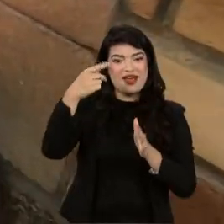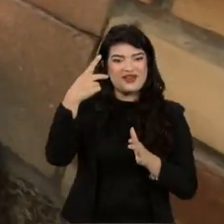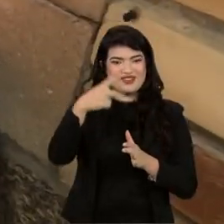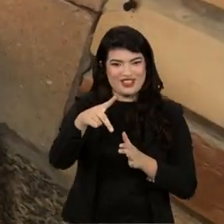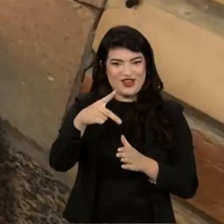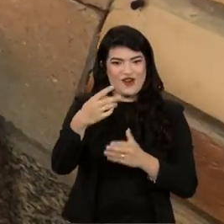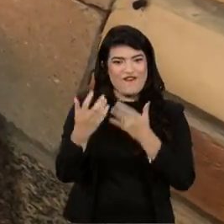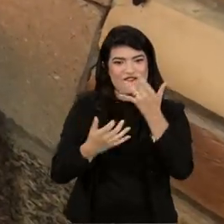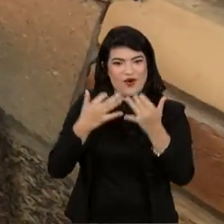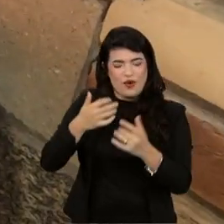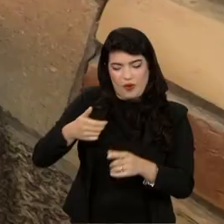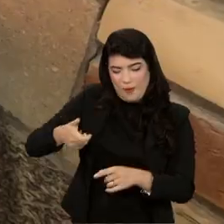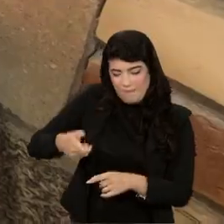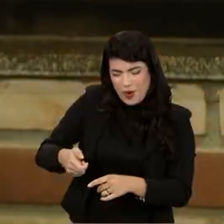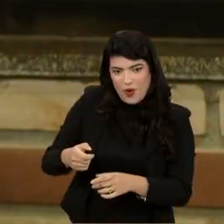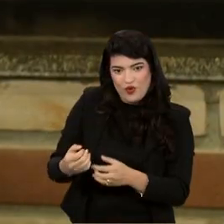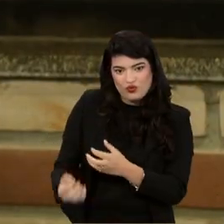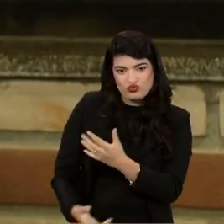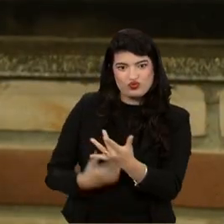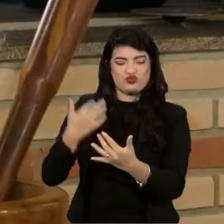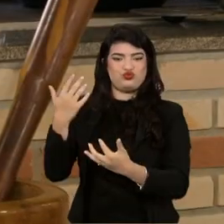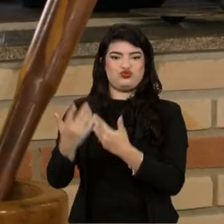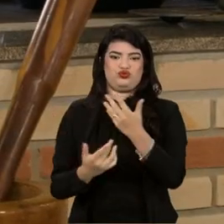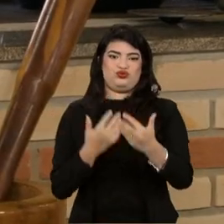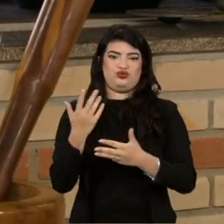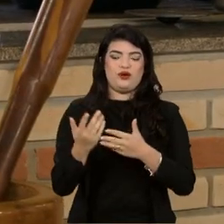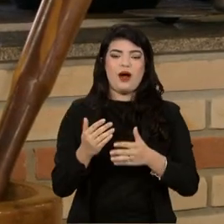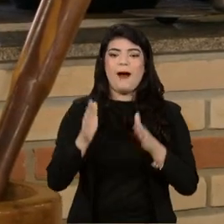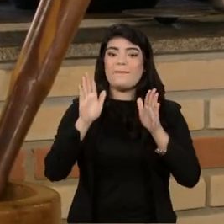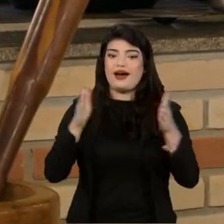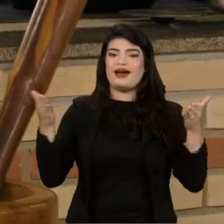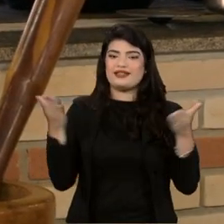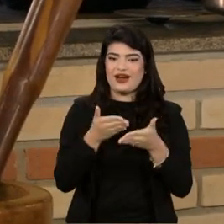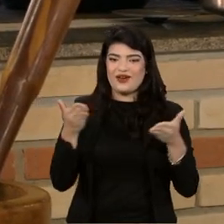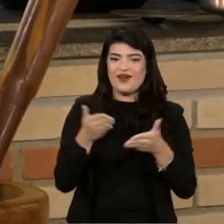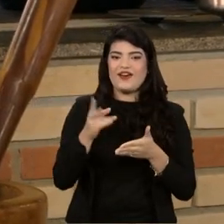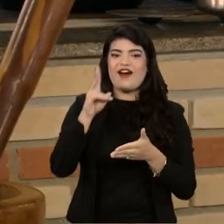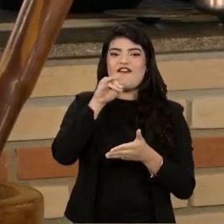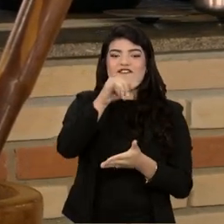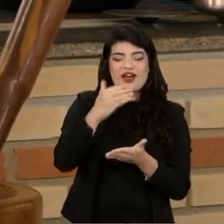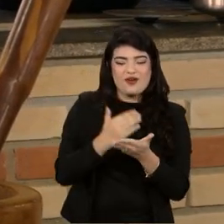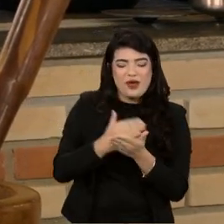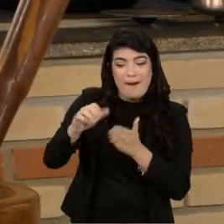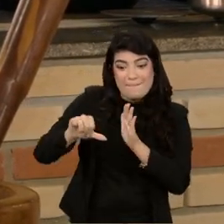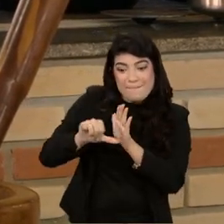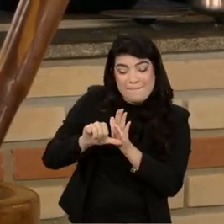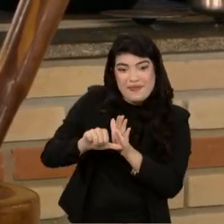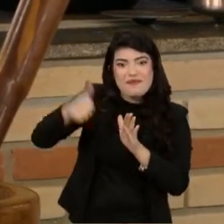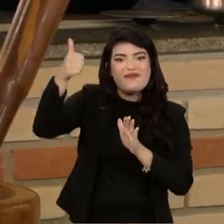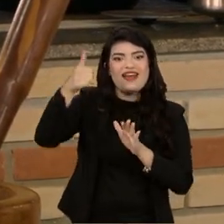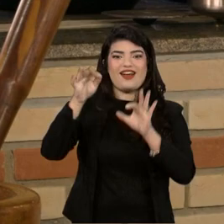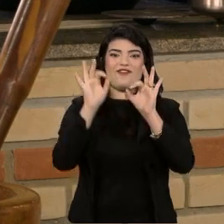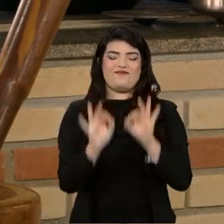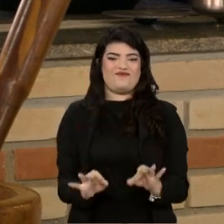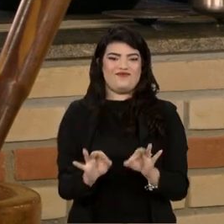lenha. Mas assim, vamos fazer a inauguração